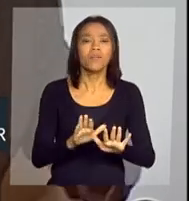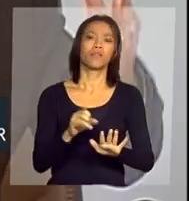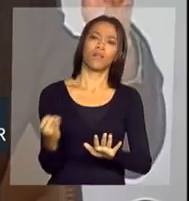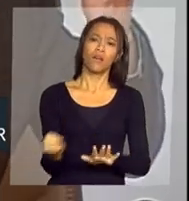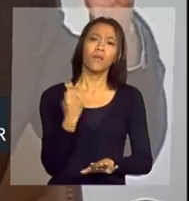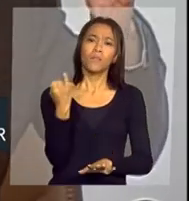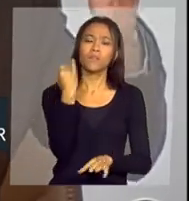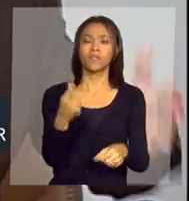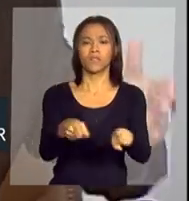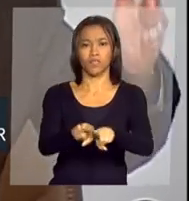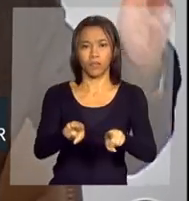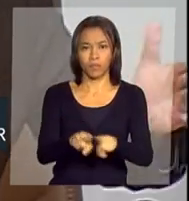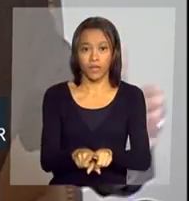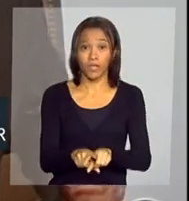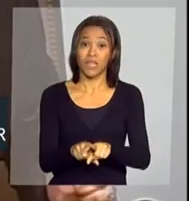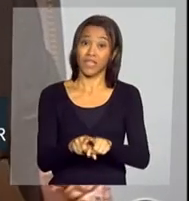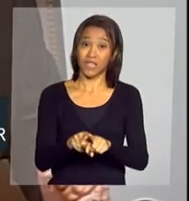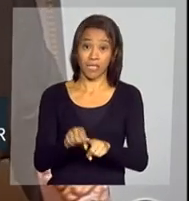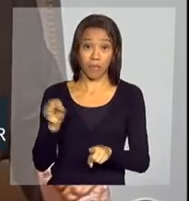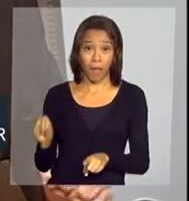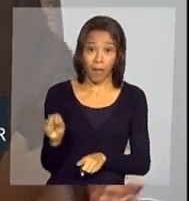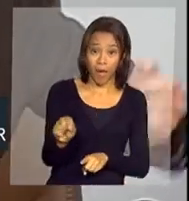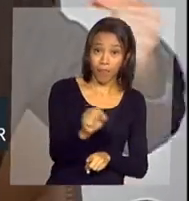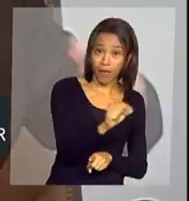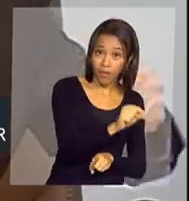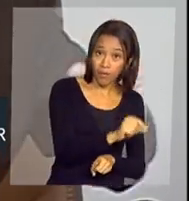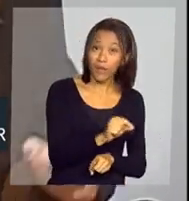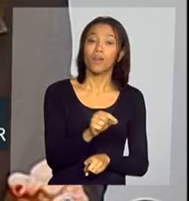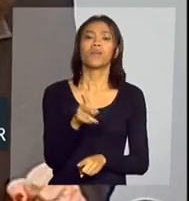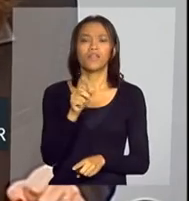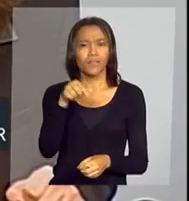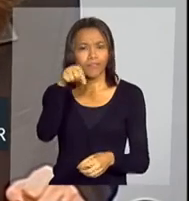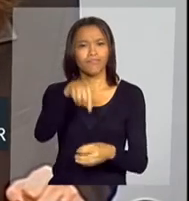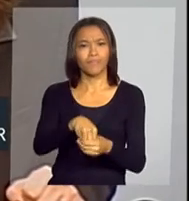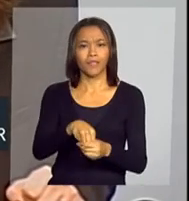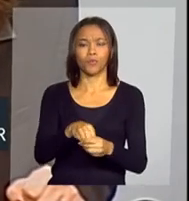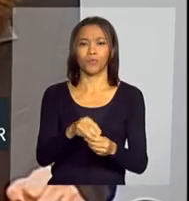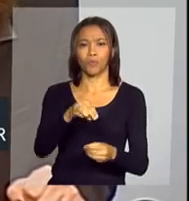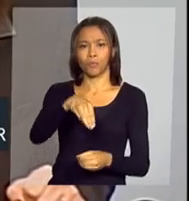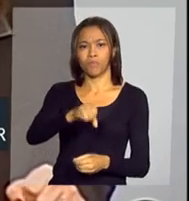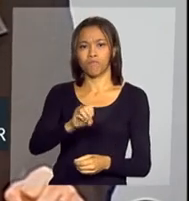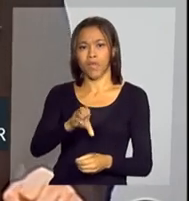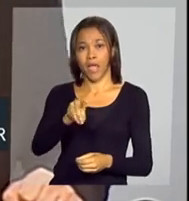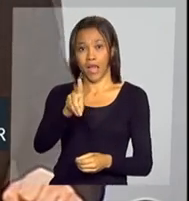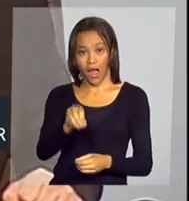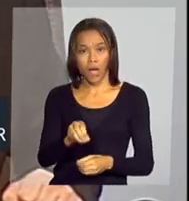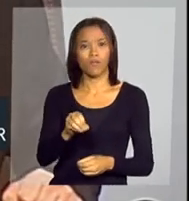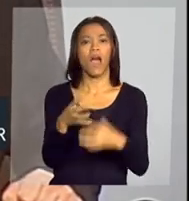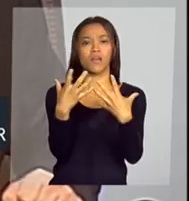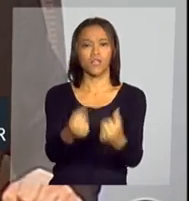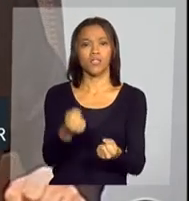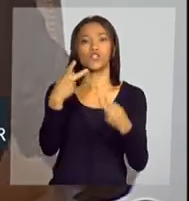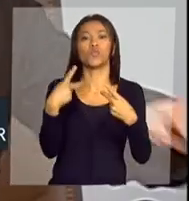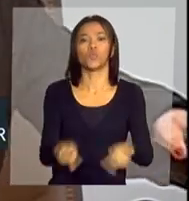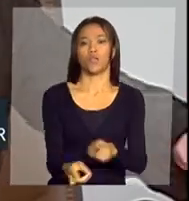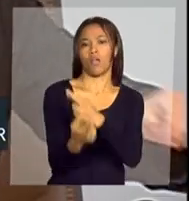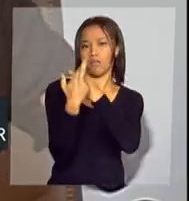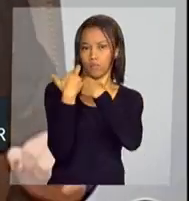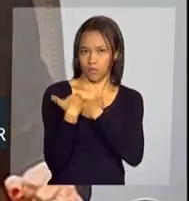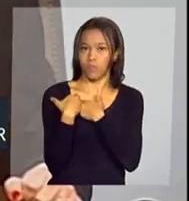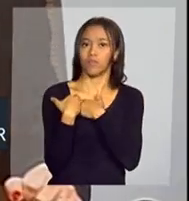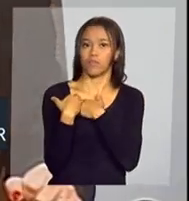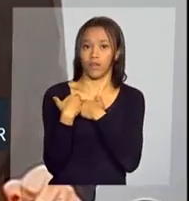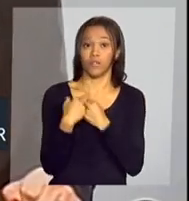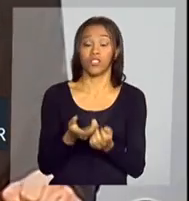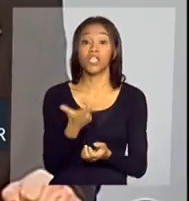que além de todas essas medidas que o próprio mercado assuma as suas responsabilidades diante